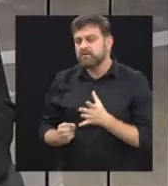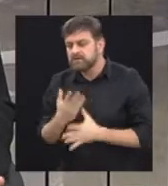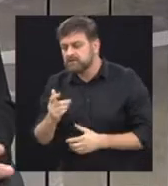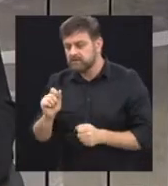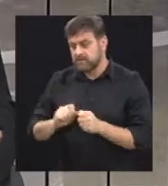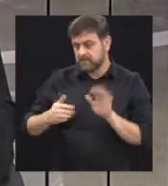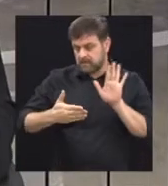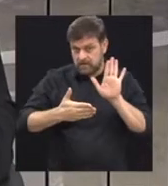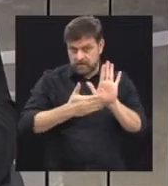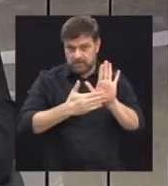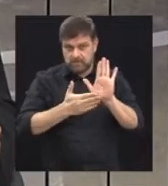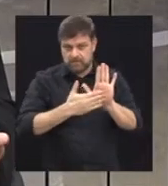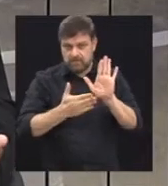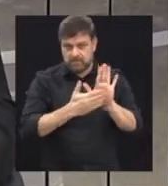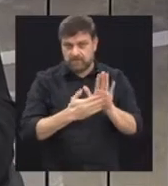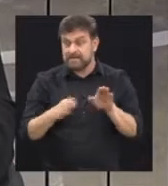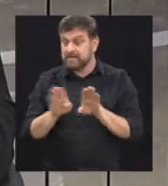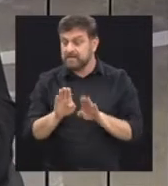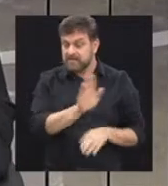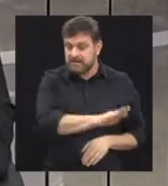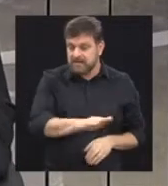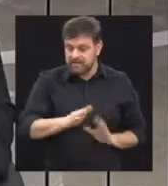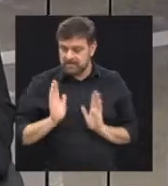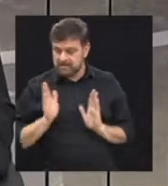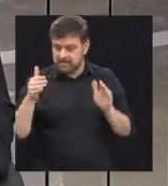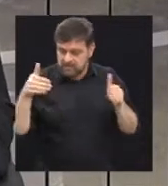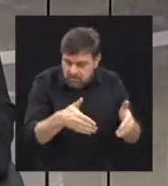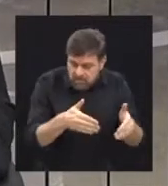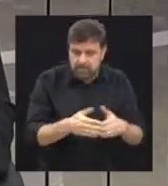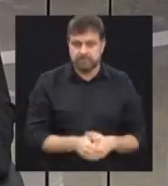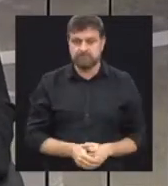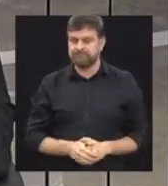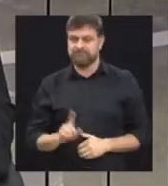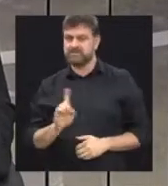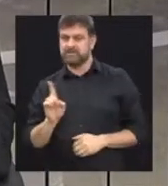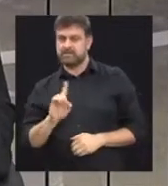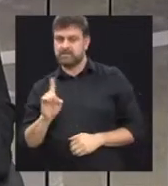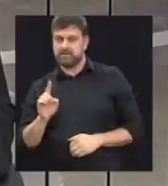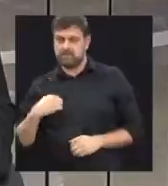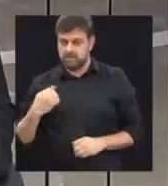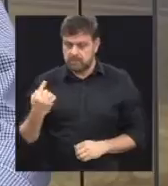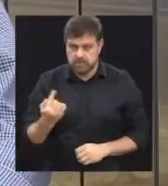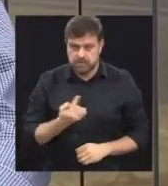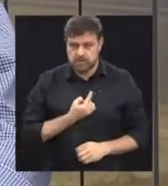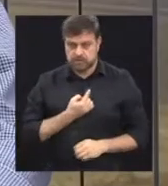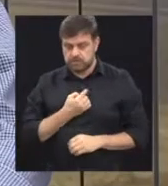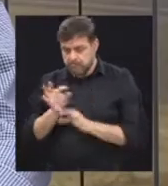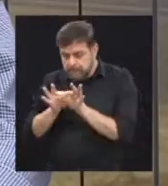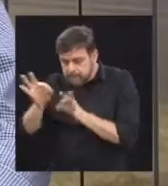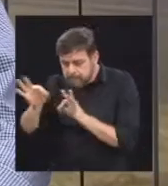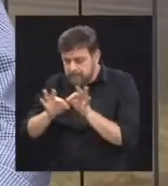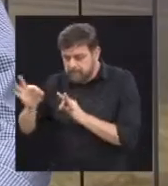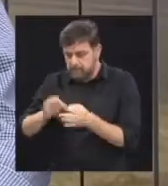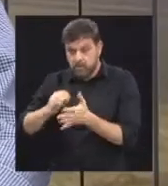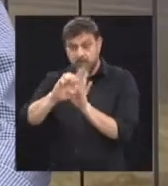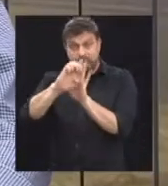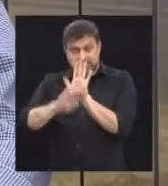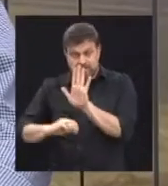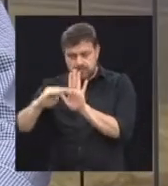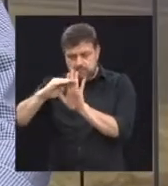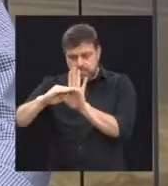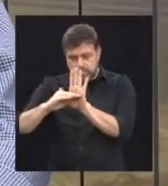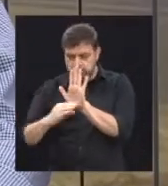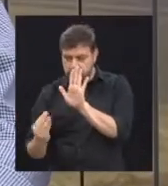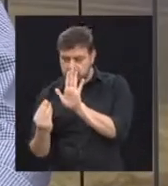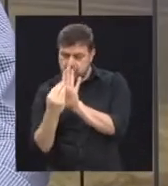fizeram uma proposta que iria atender crianças, ou não? Ainda não, já na nossa formulação, no nosso